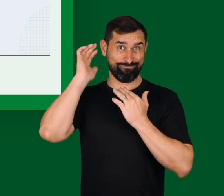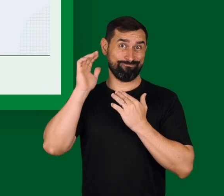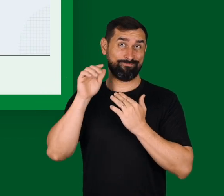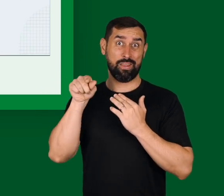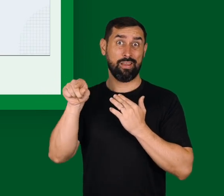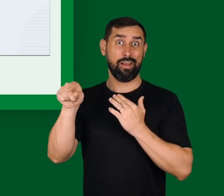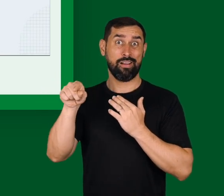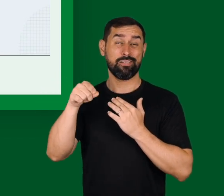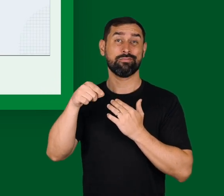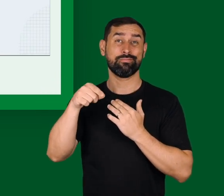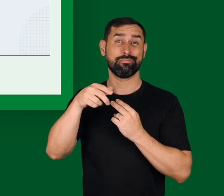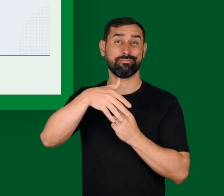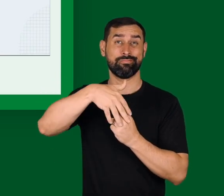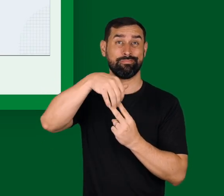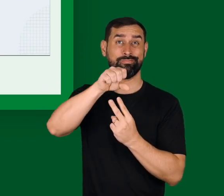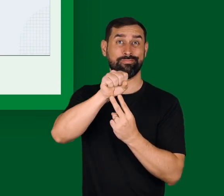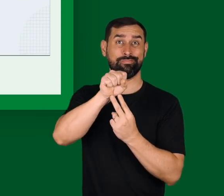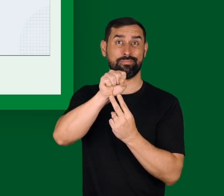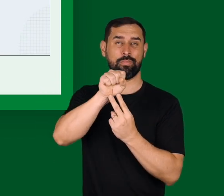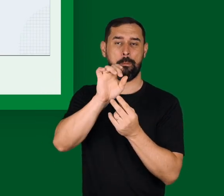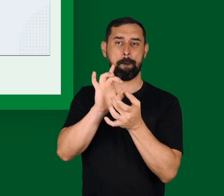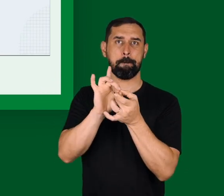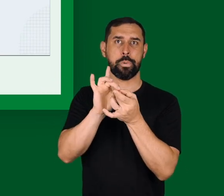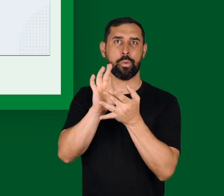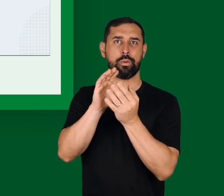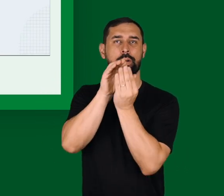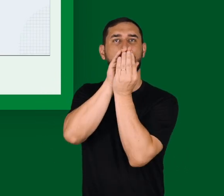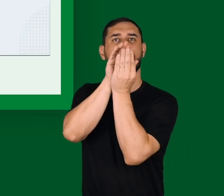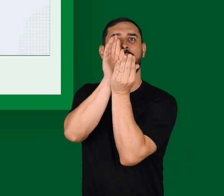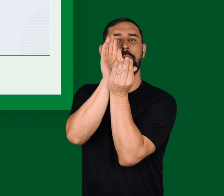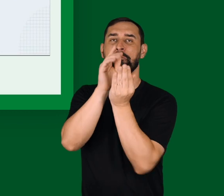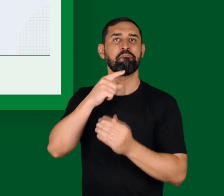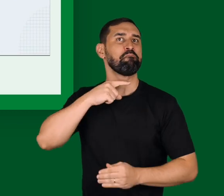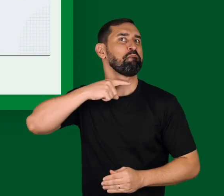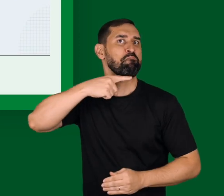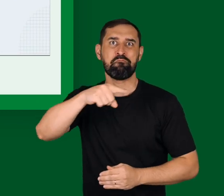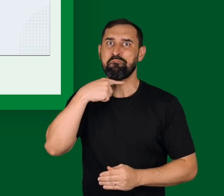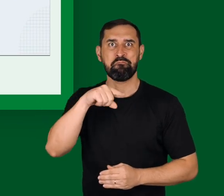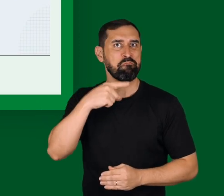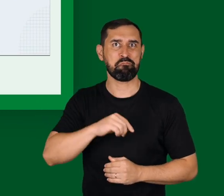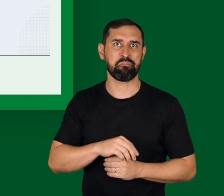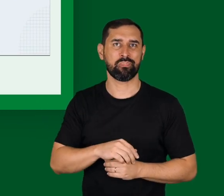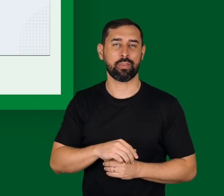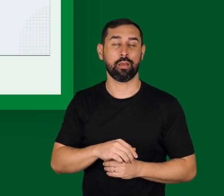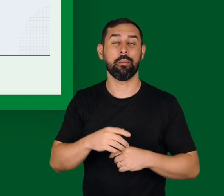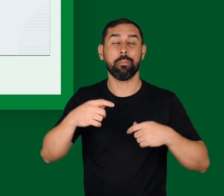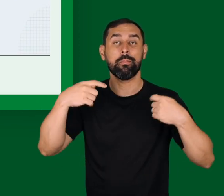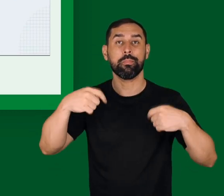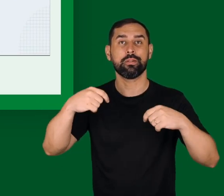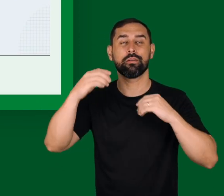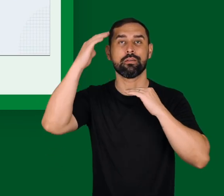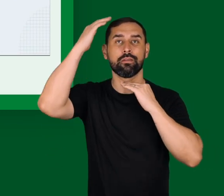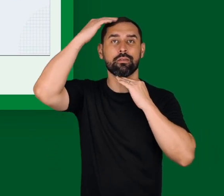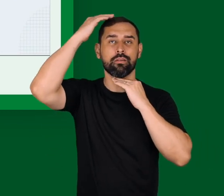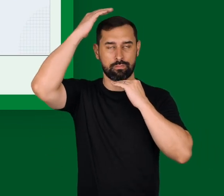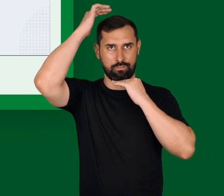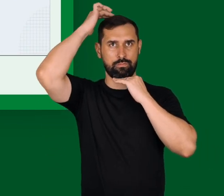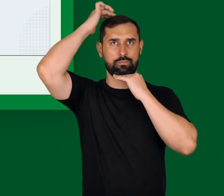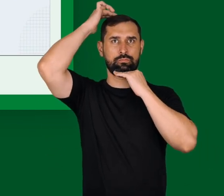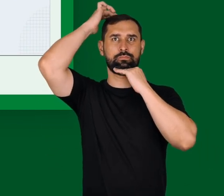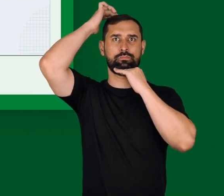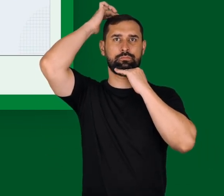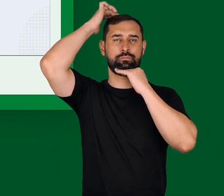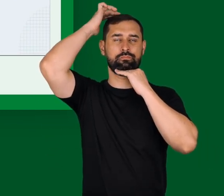de desobstruir aquela via aérea, a gente vai obstruí-la. Tá? Então, é importante manter a cabeça da criança numa posição